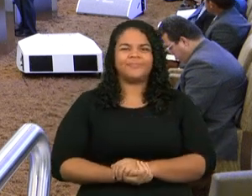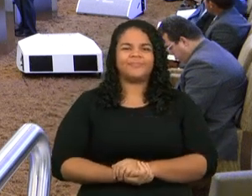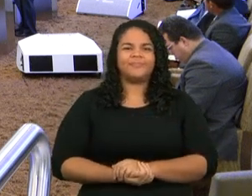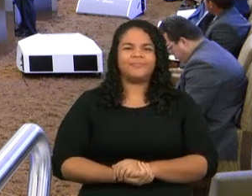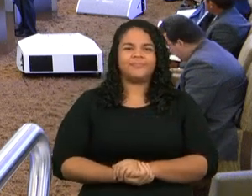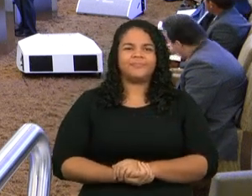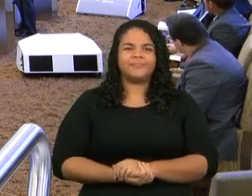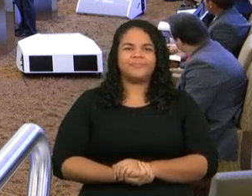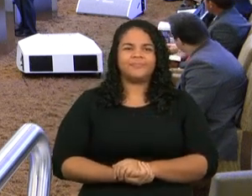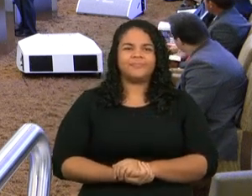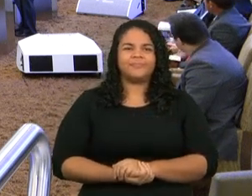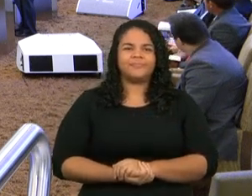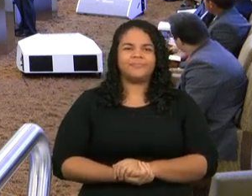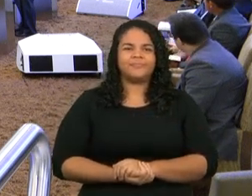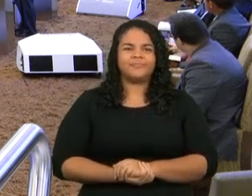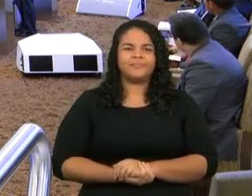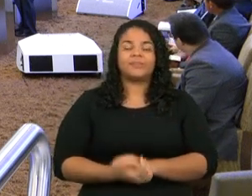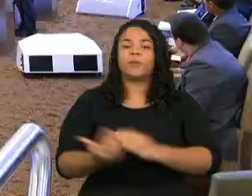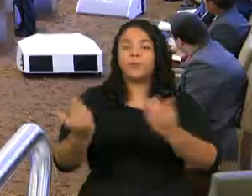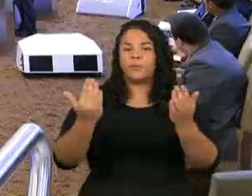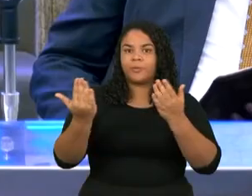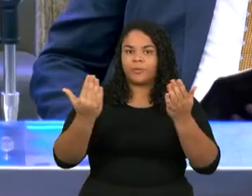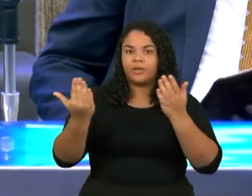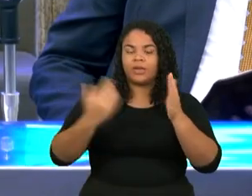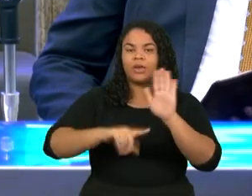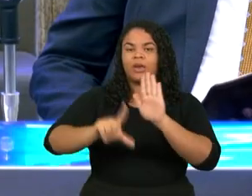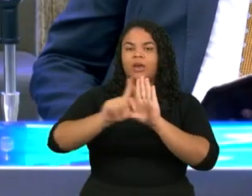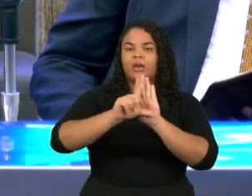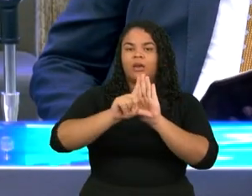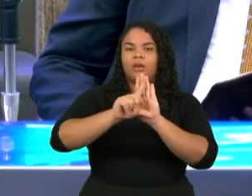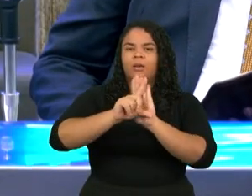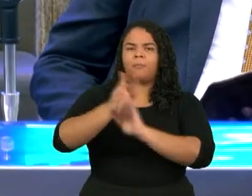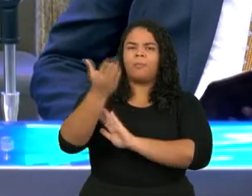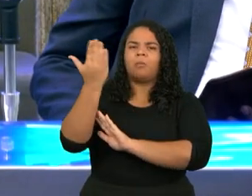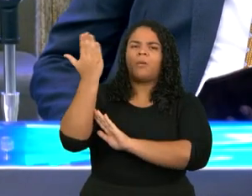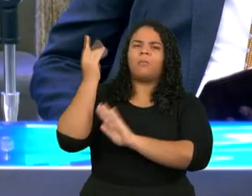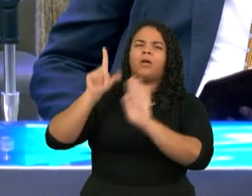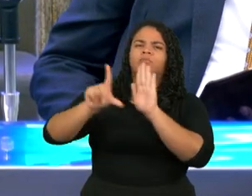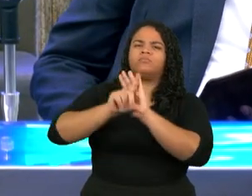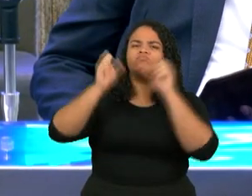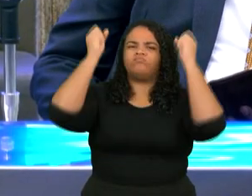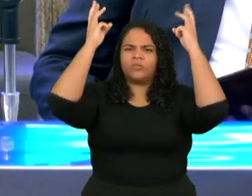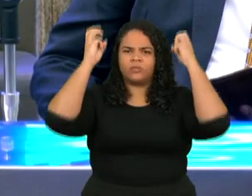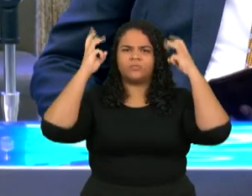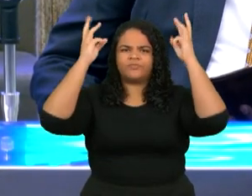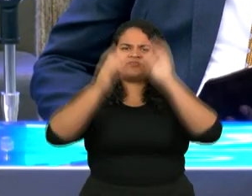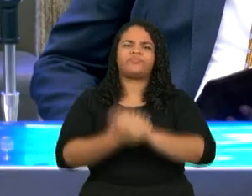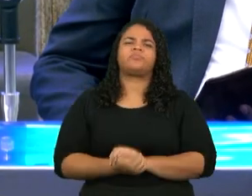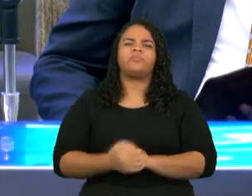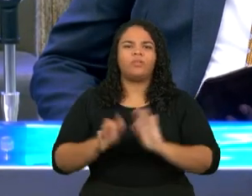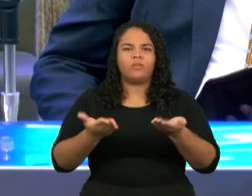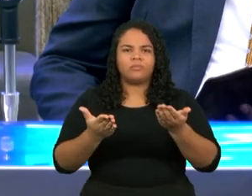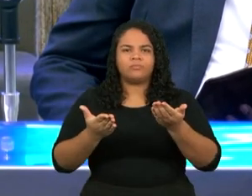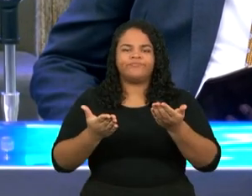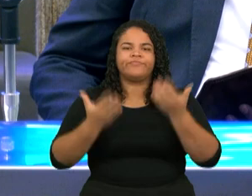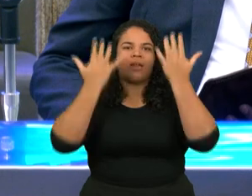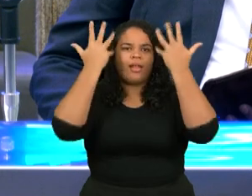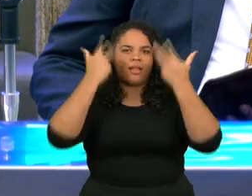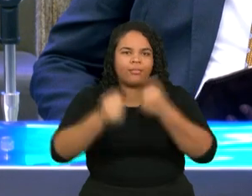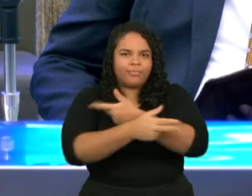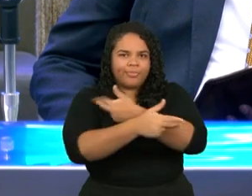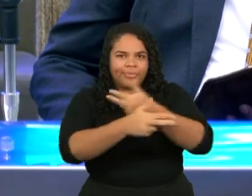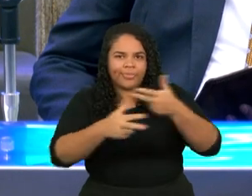na lei de Deus era proibido colocar uma vaca um touro com um jumento porque eram de